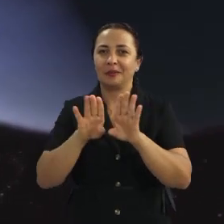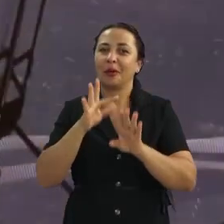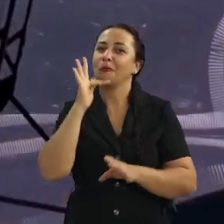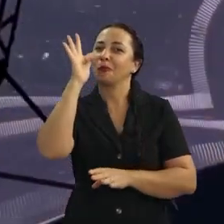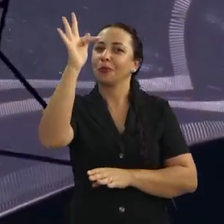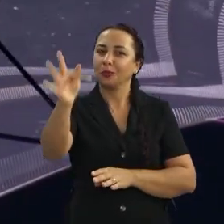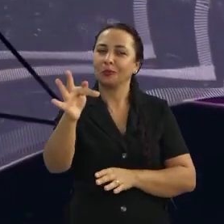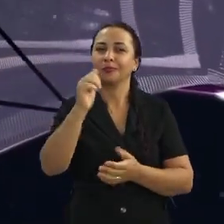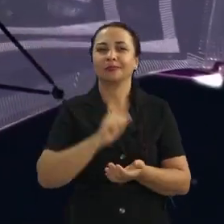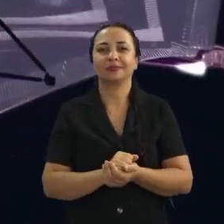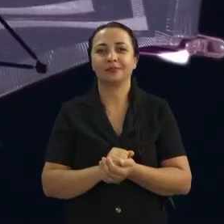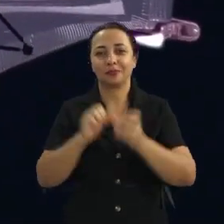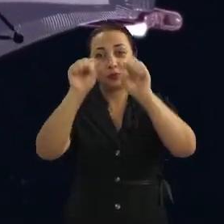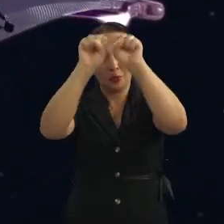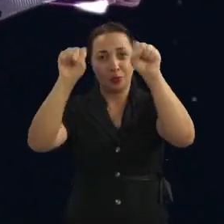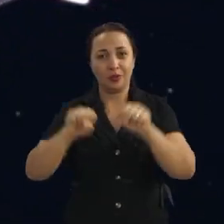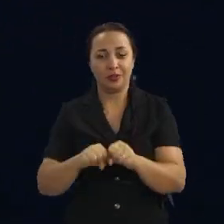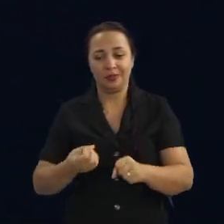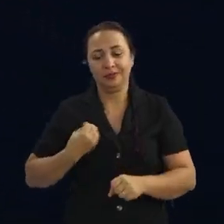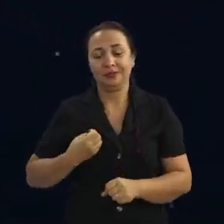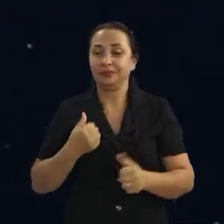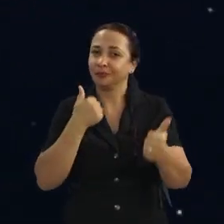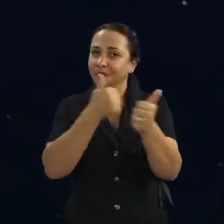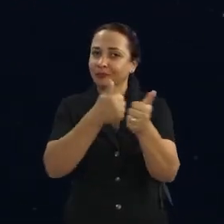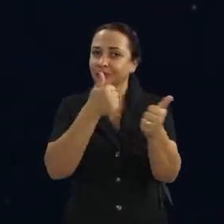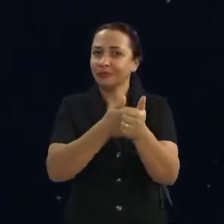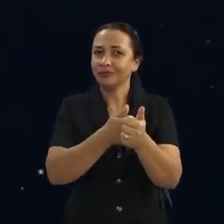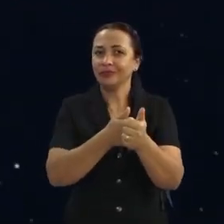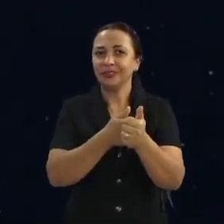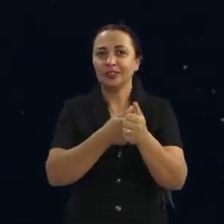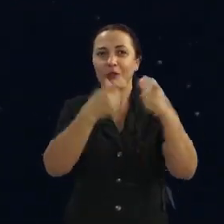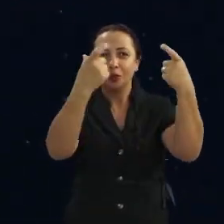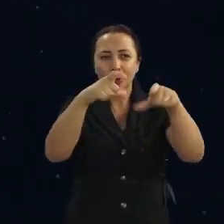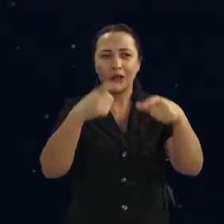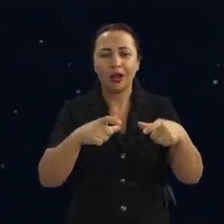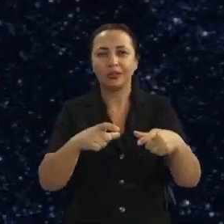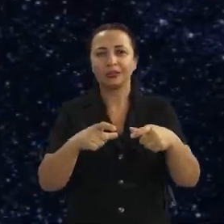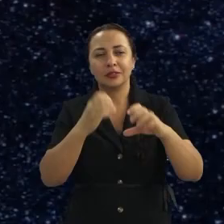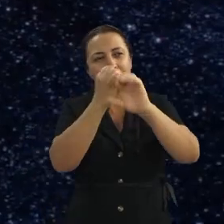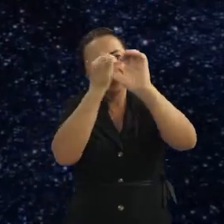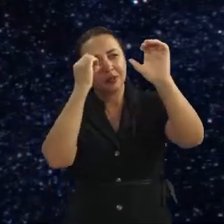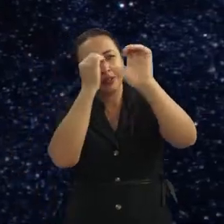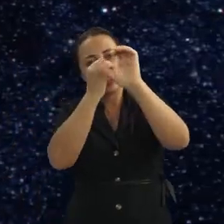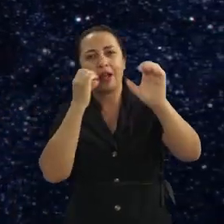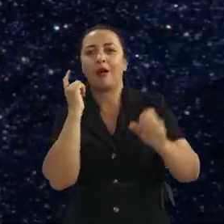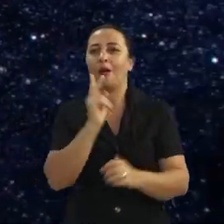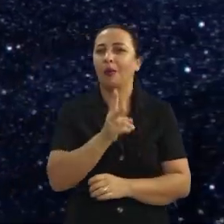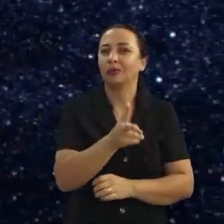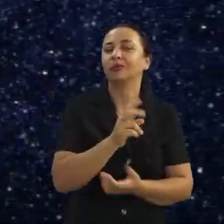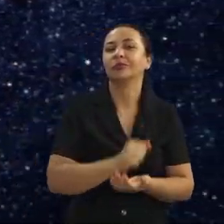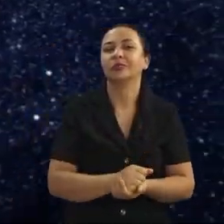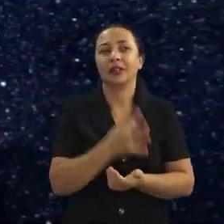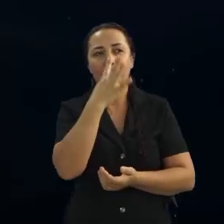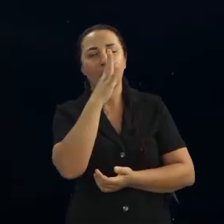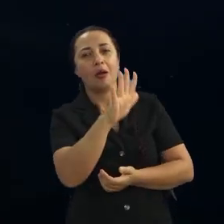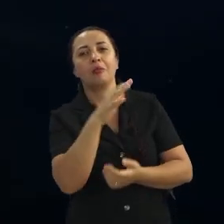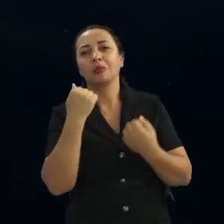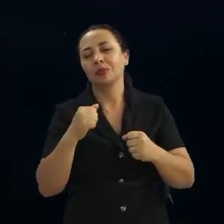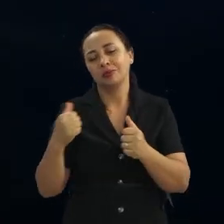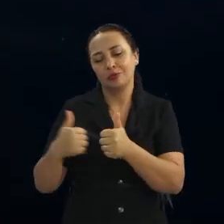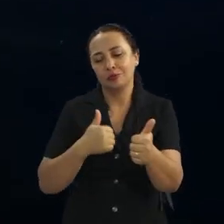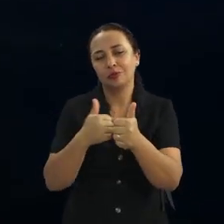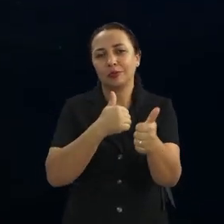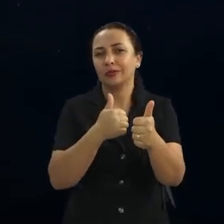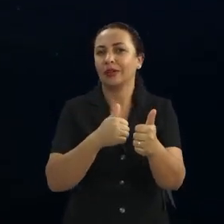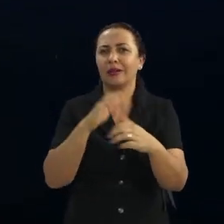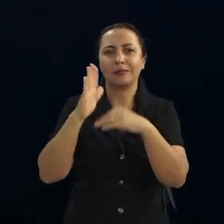atmosférica futura o sistema está localizado próximo de uma zona de observação contínua O que significa que